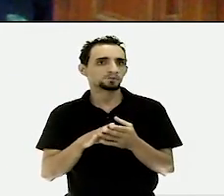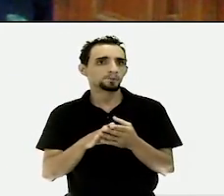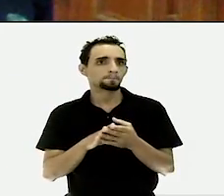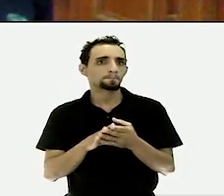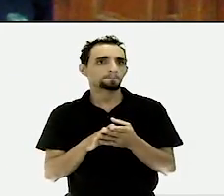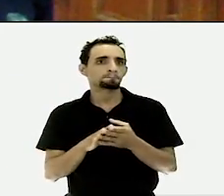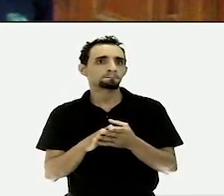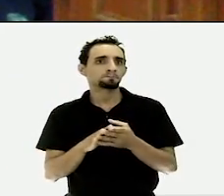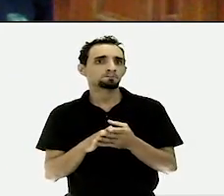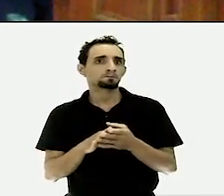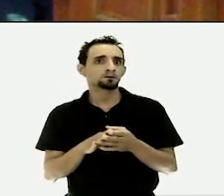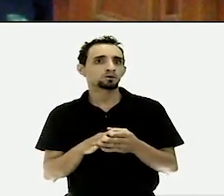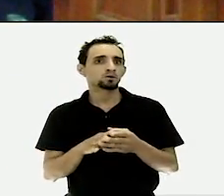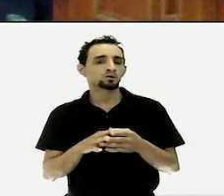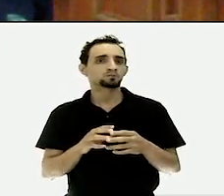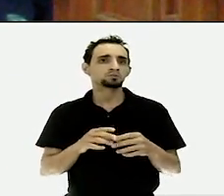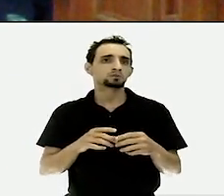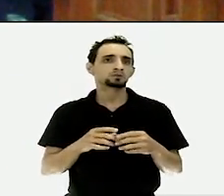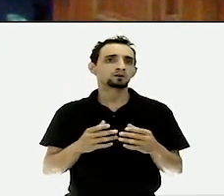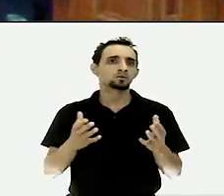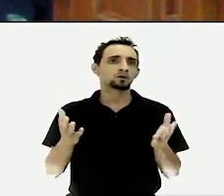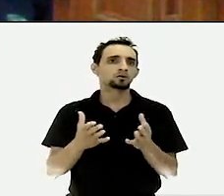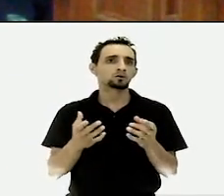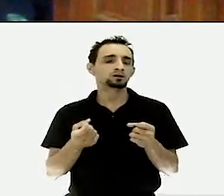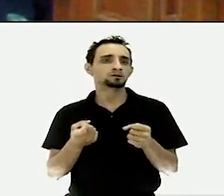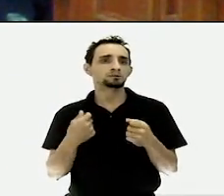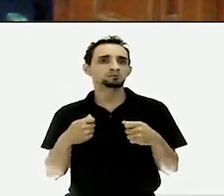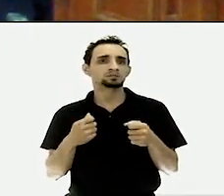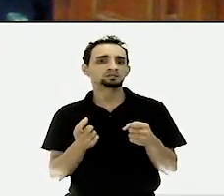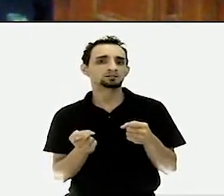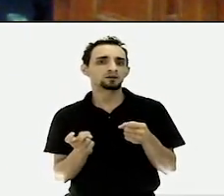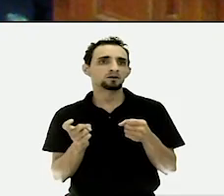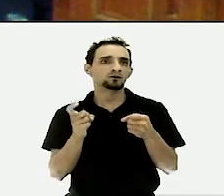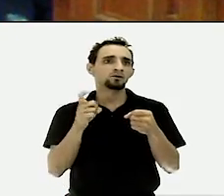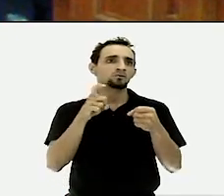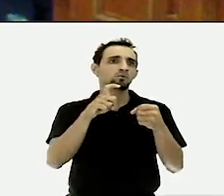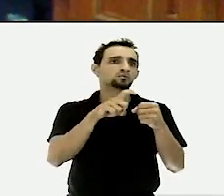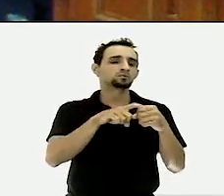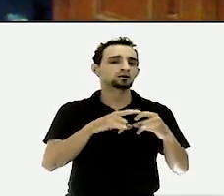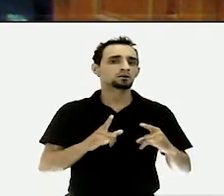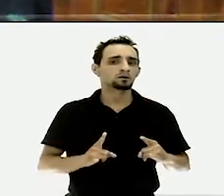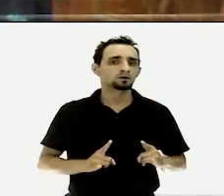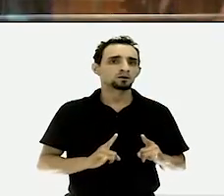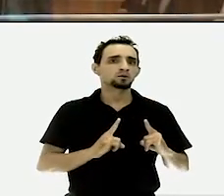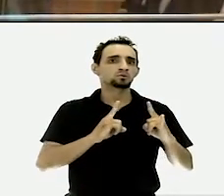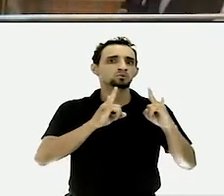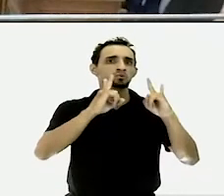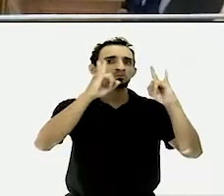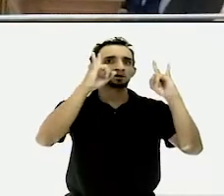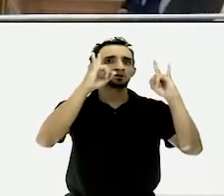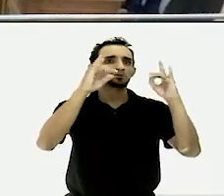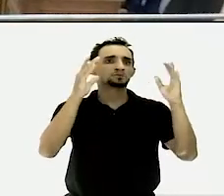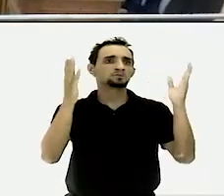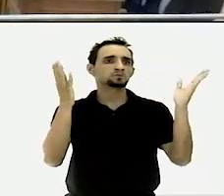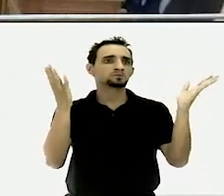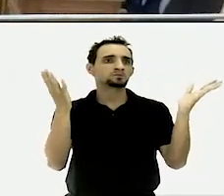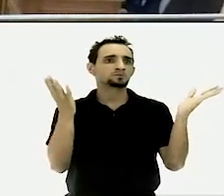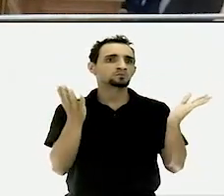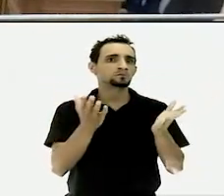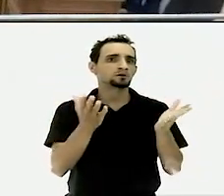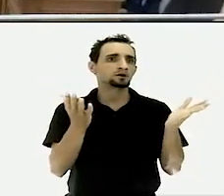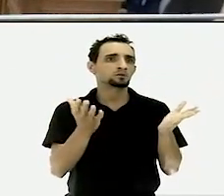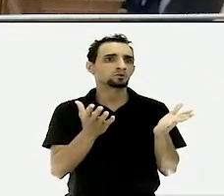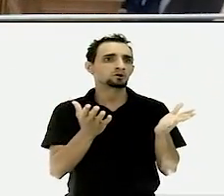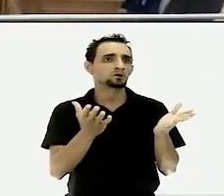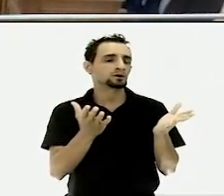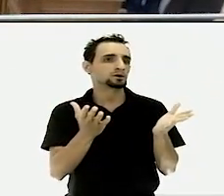não entrava no portão do prédio. Não cabia ambulância no portão do Residencial Elegância,